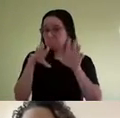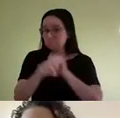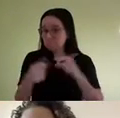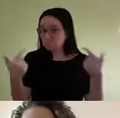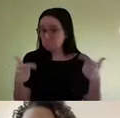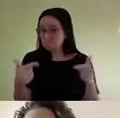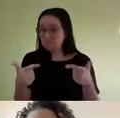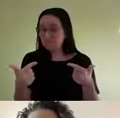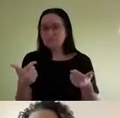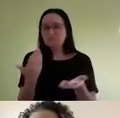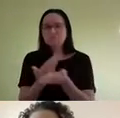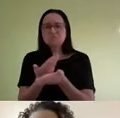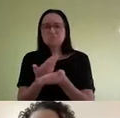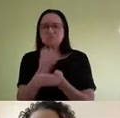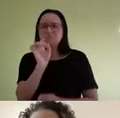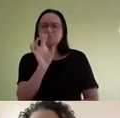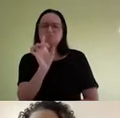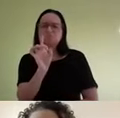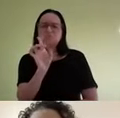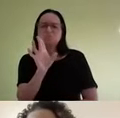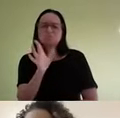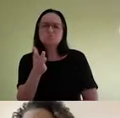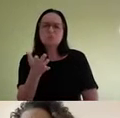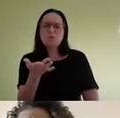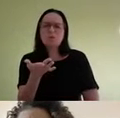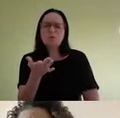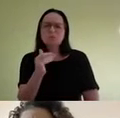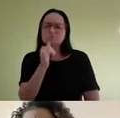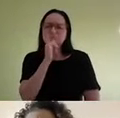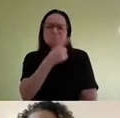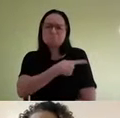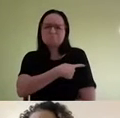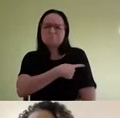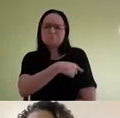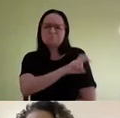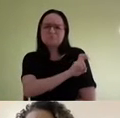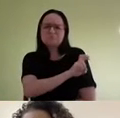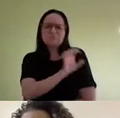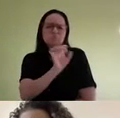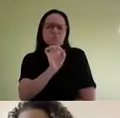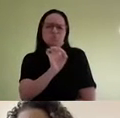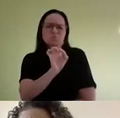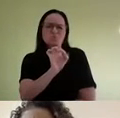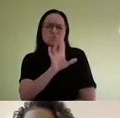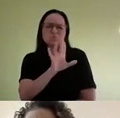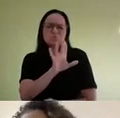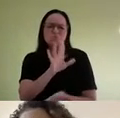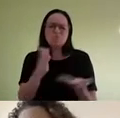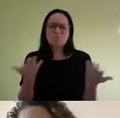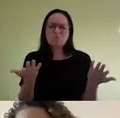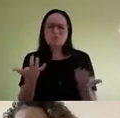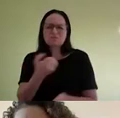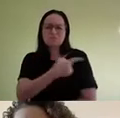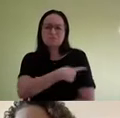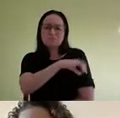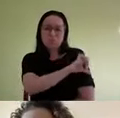completaram o ensino, nem o ensino médio, o ensino fundamental, que é o que a gente fala hoje, meu pai